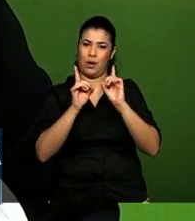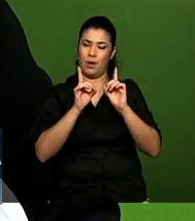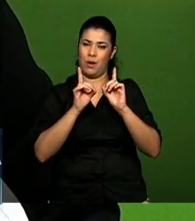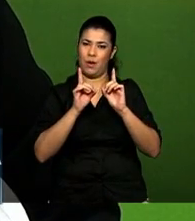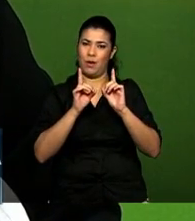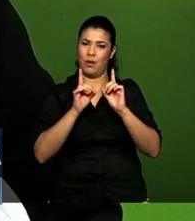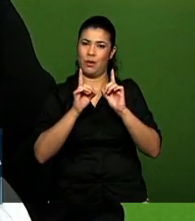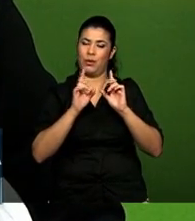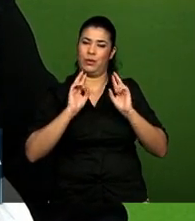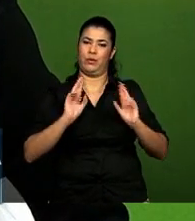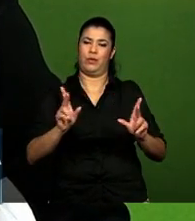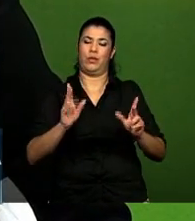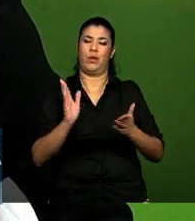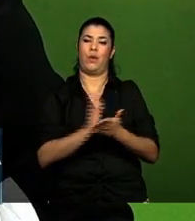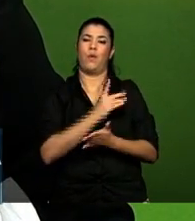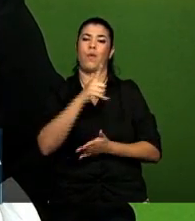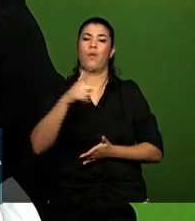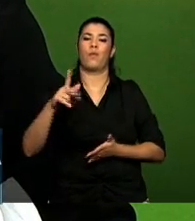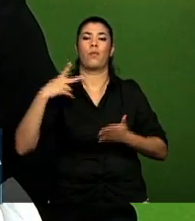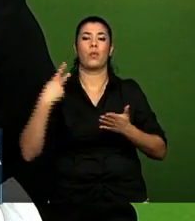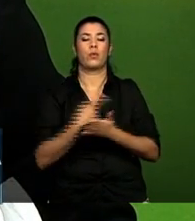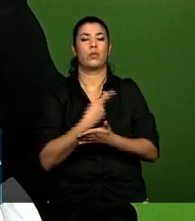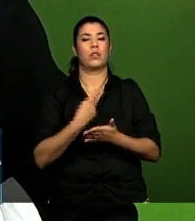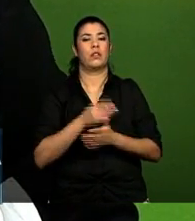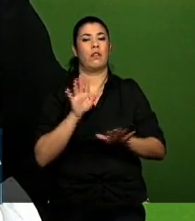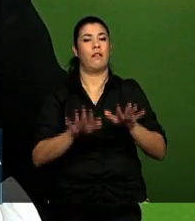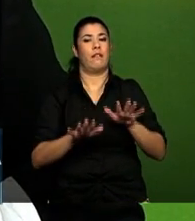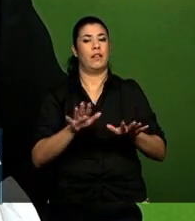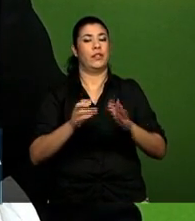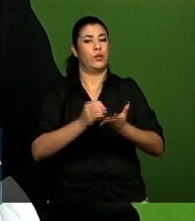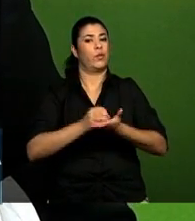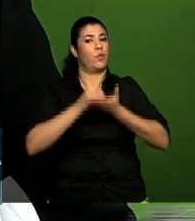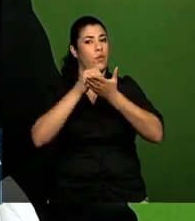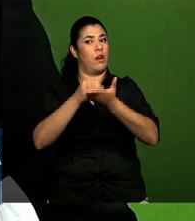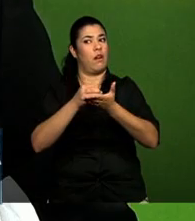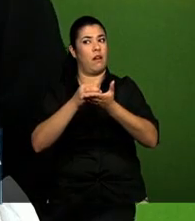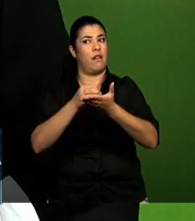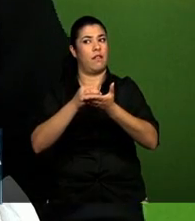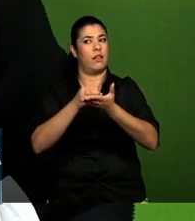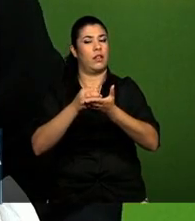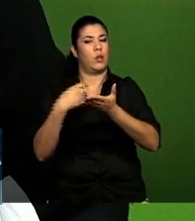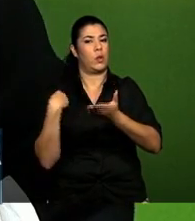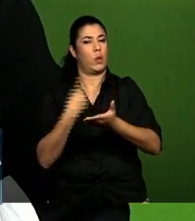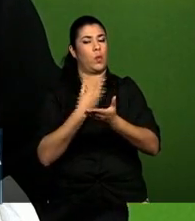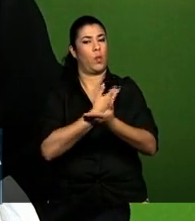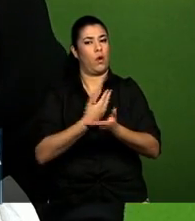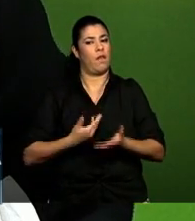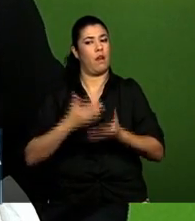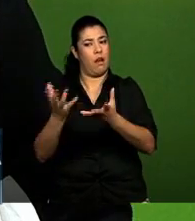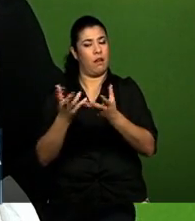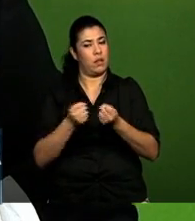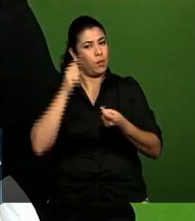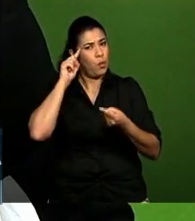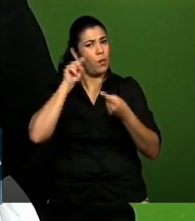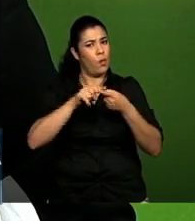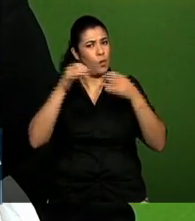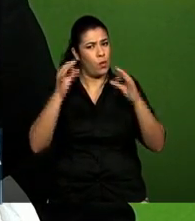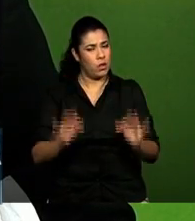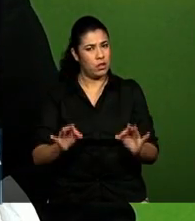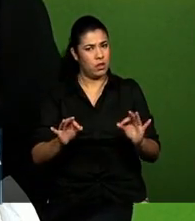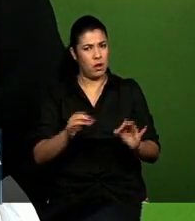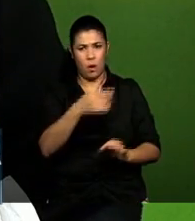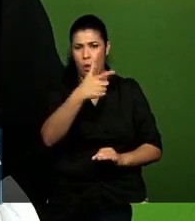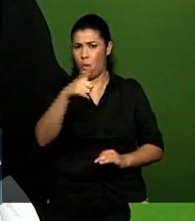nós nós tenhamos capacidade de de de ofertar concordância e que alguns momentos não há concordância de